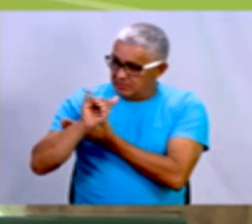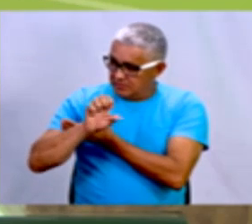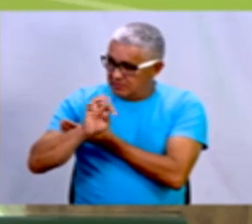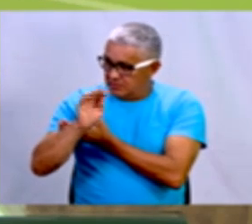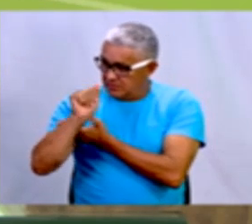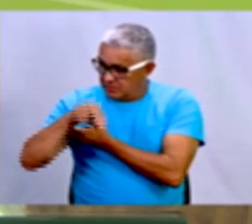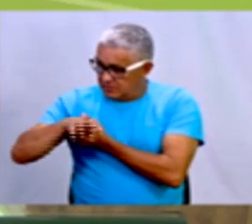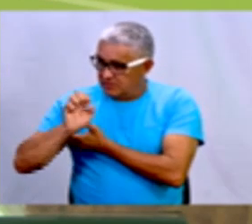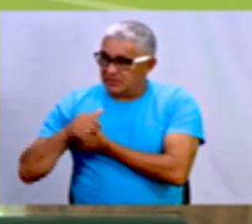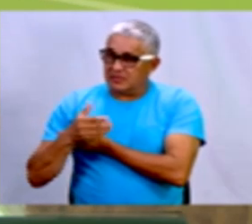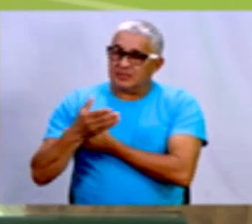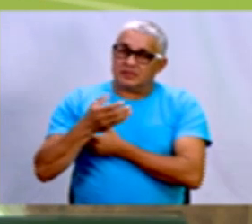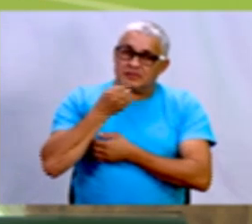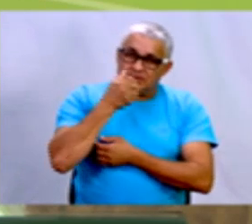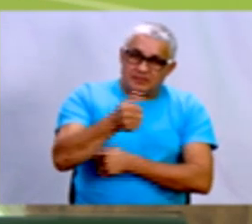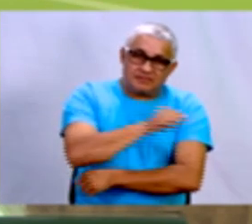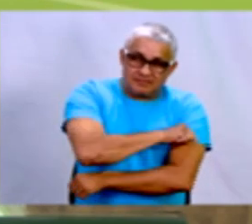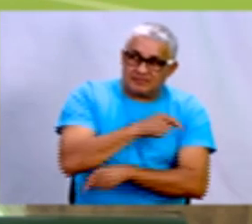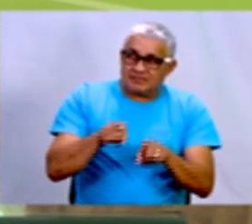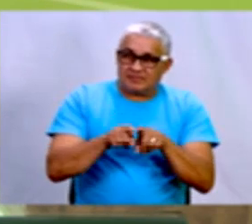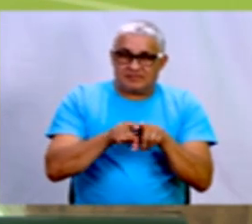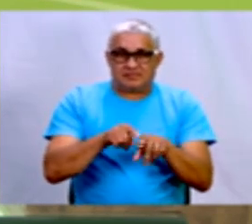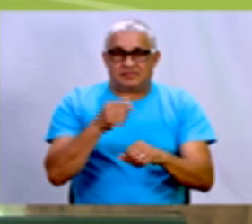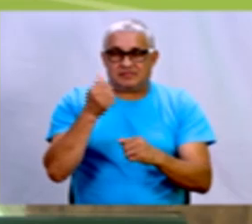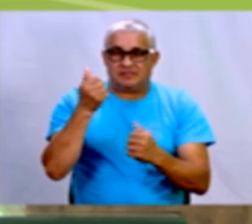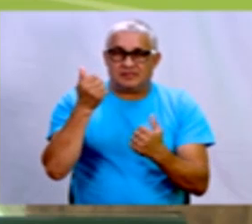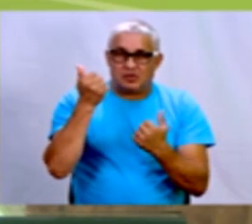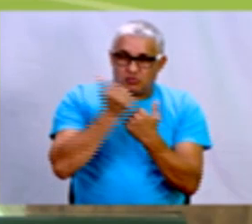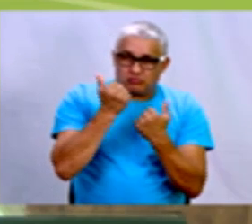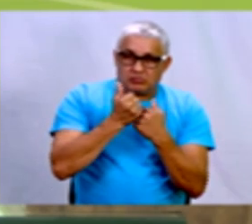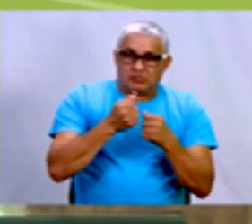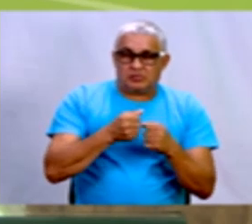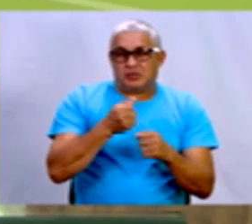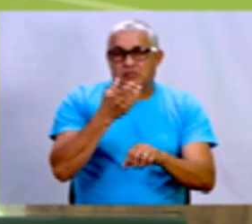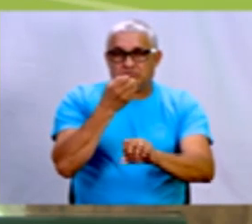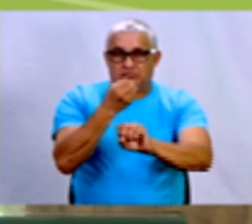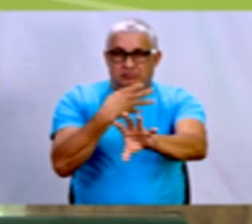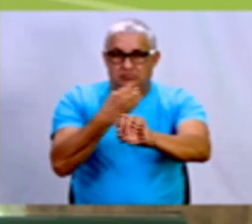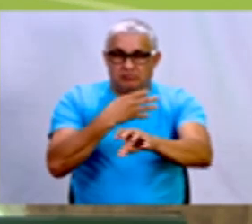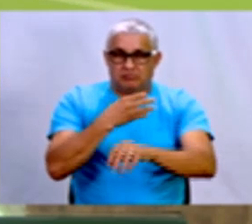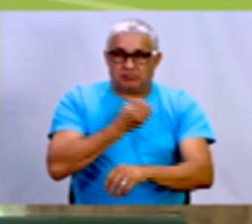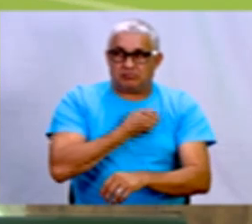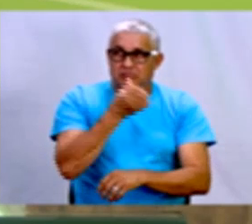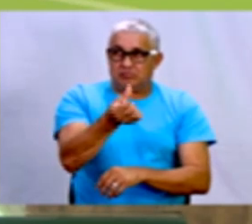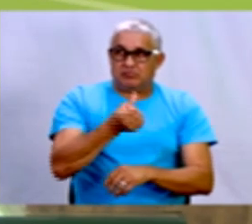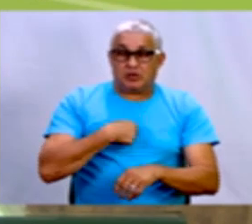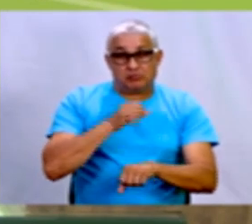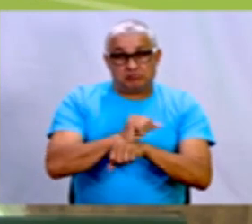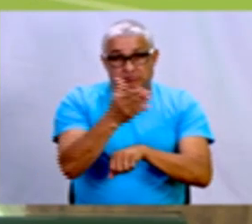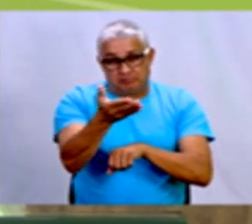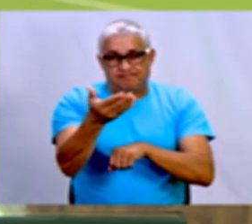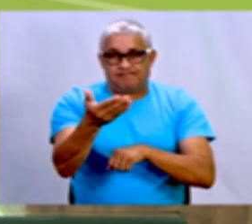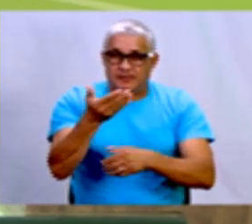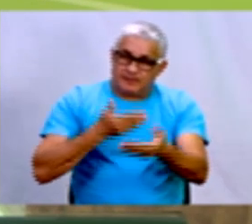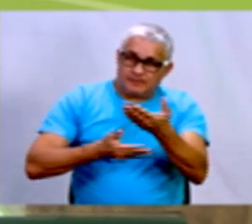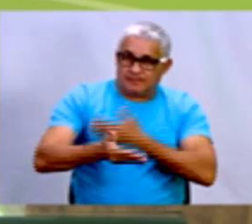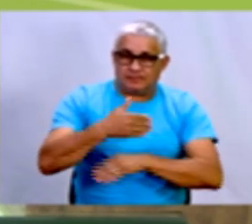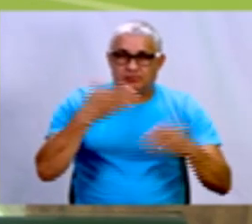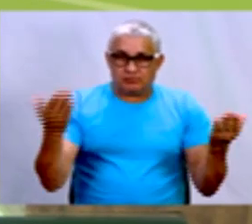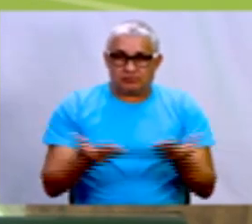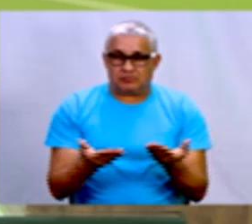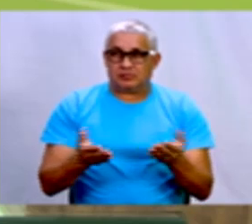tutores! Sejam bem-vindos à nossa teleaula número 6. Espero poder contar com vocês aqui no nosso chat